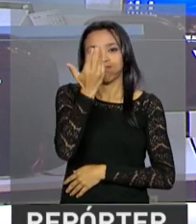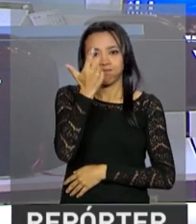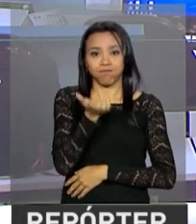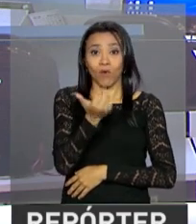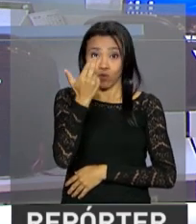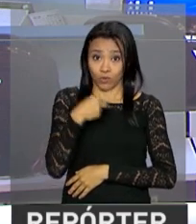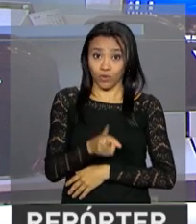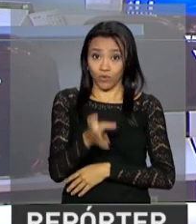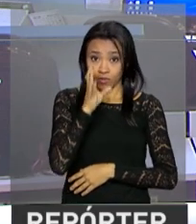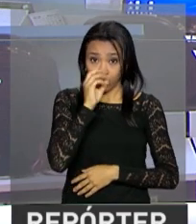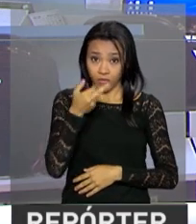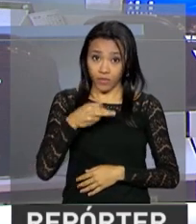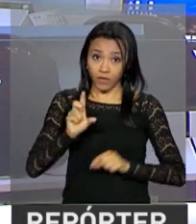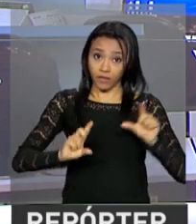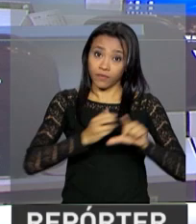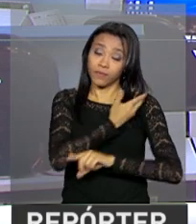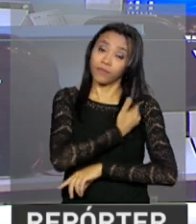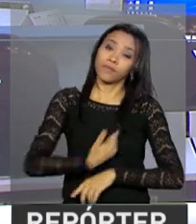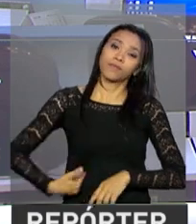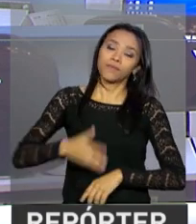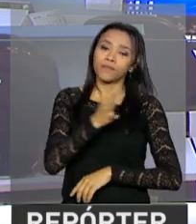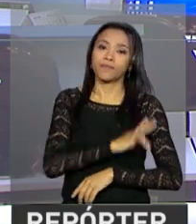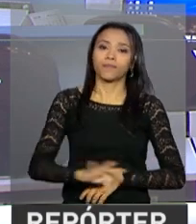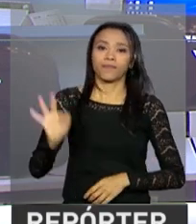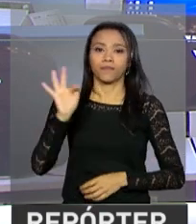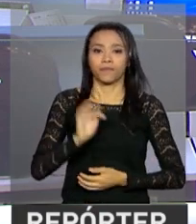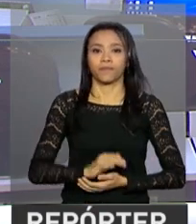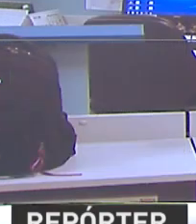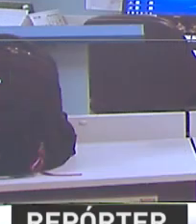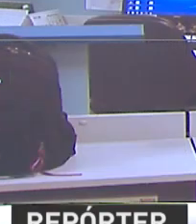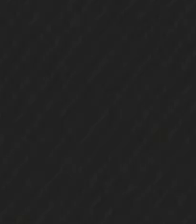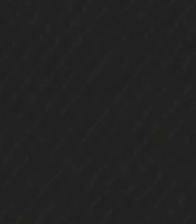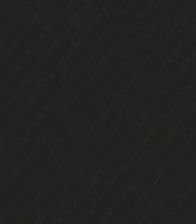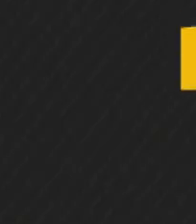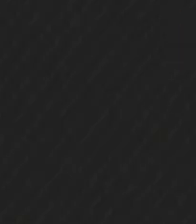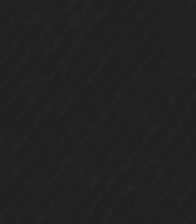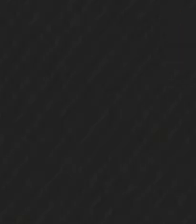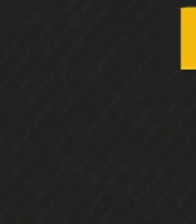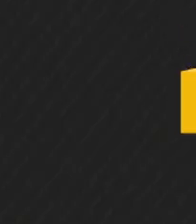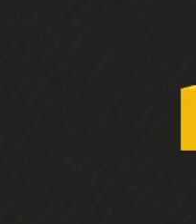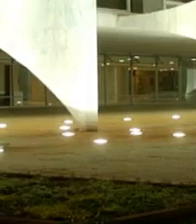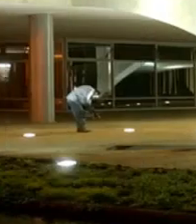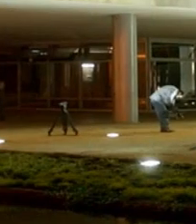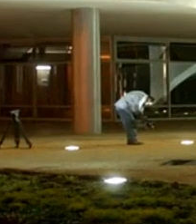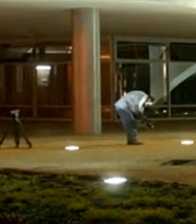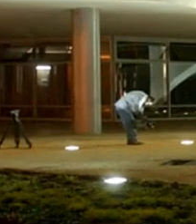continue com a gente aqui na TV NBR, a TV do Governo Federal.